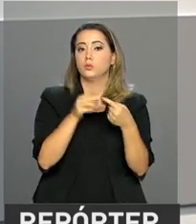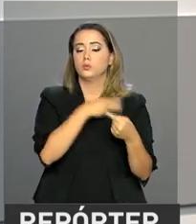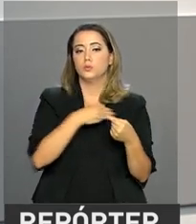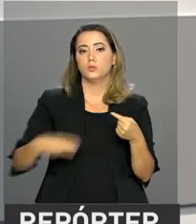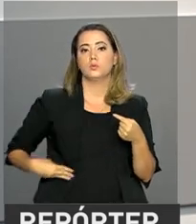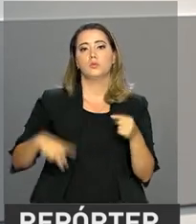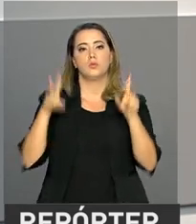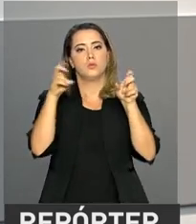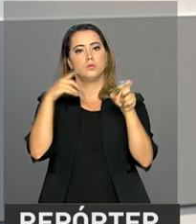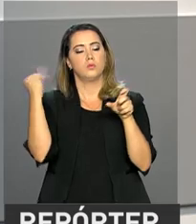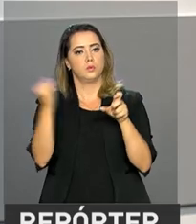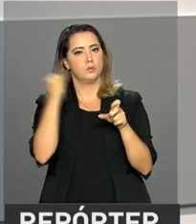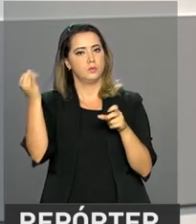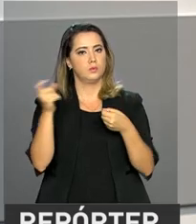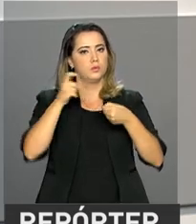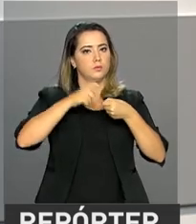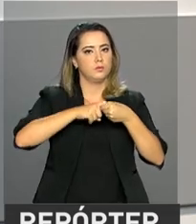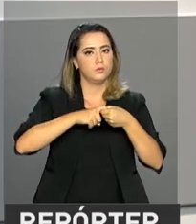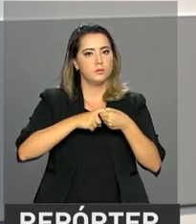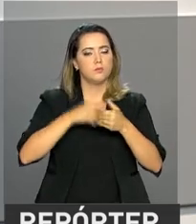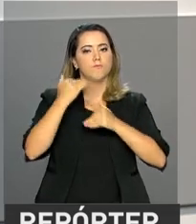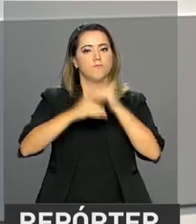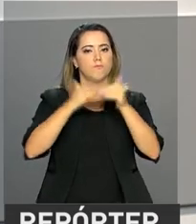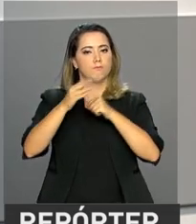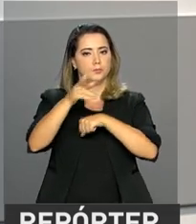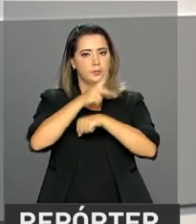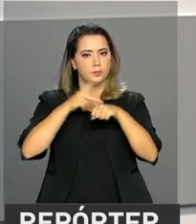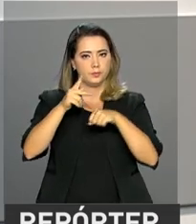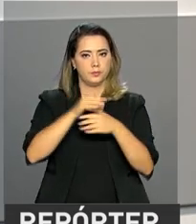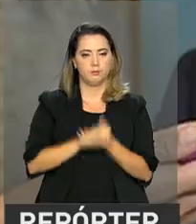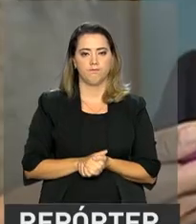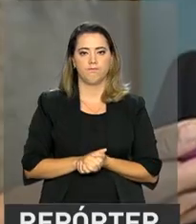de grande importância para a retomada do crescimento no país.